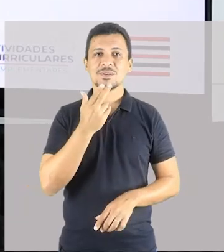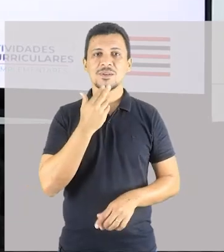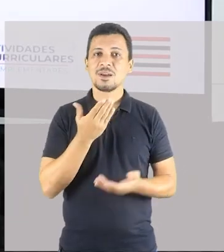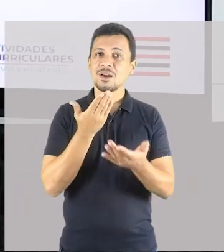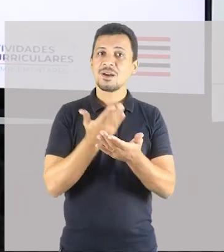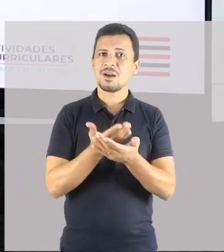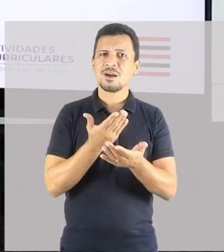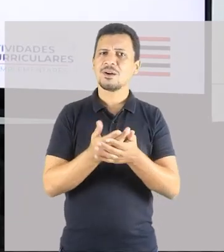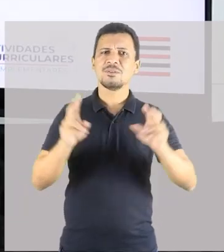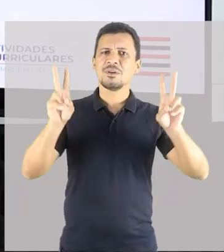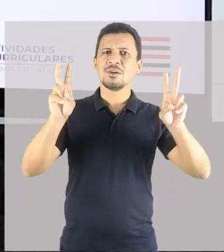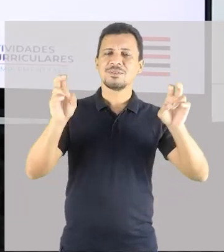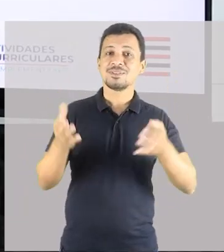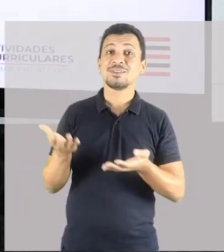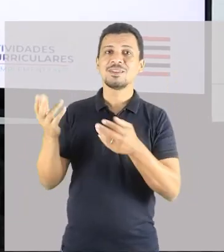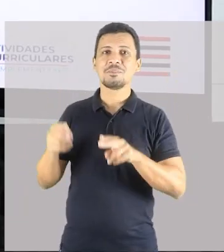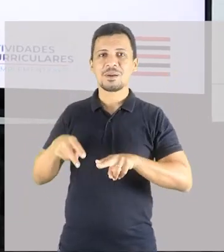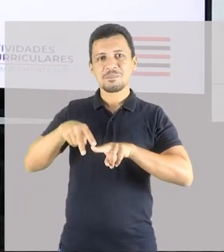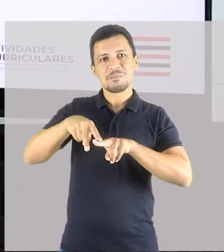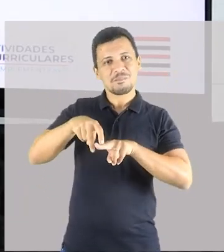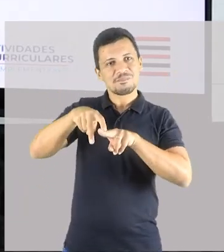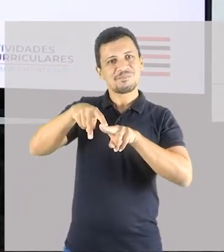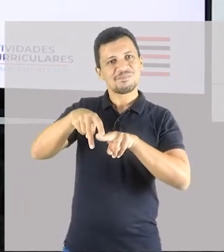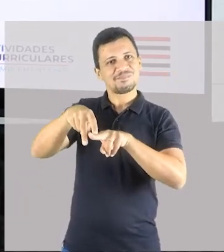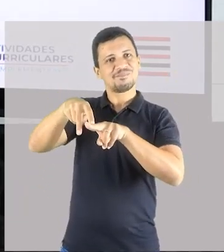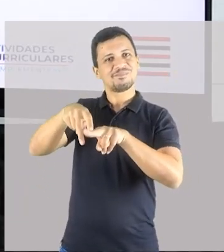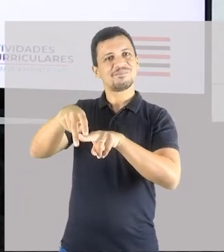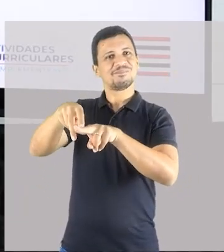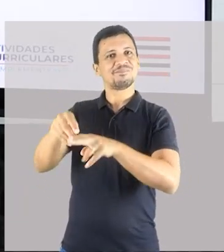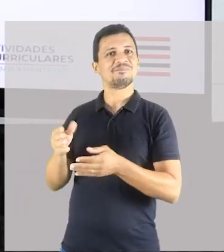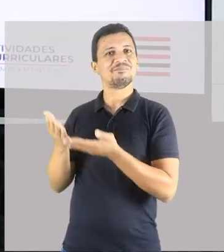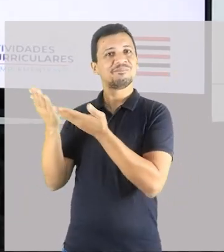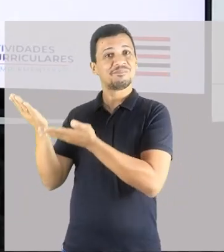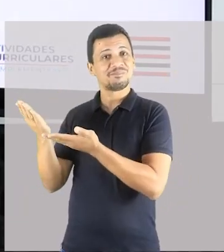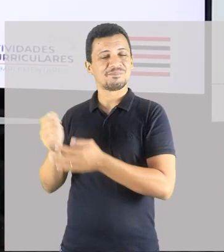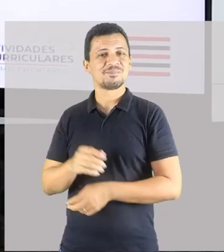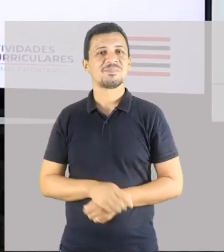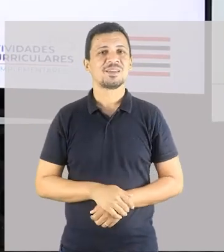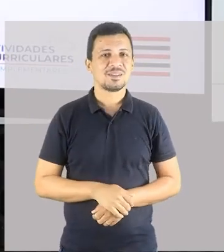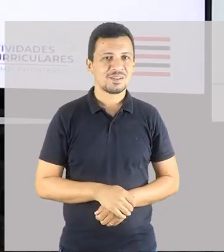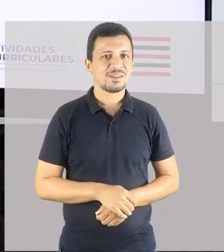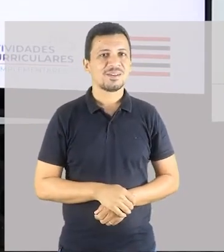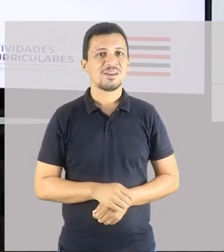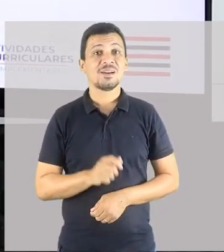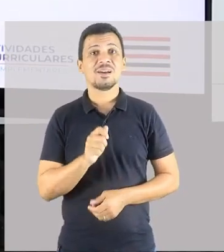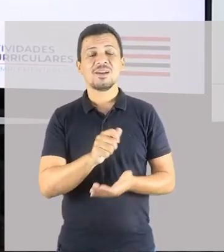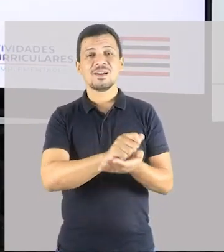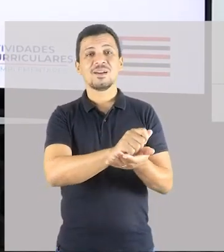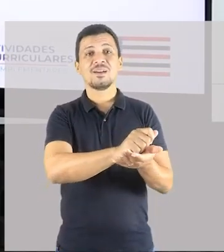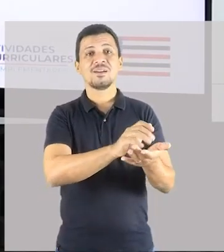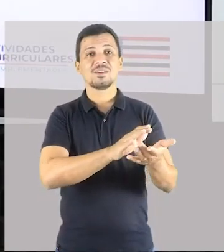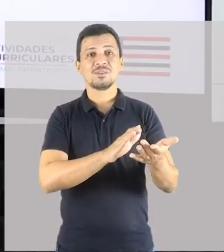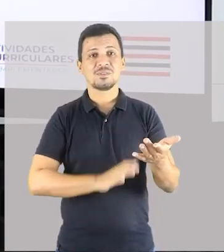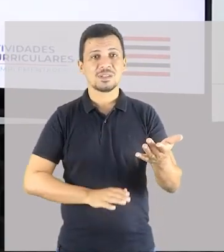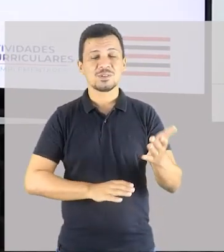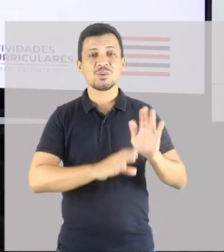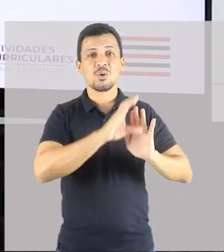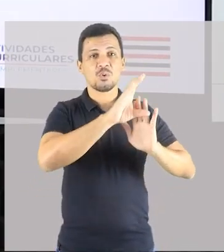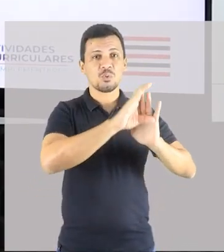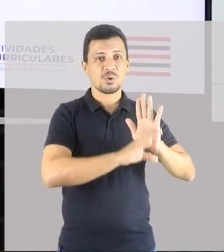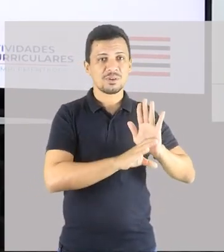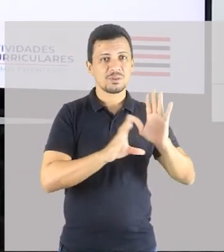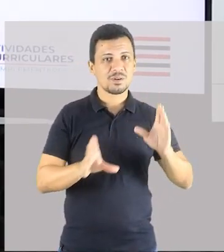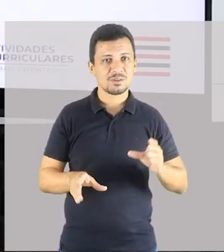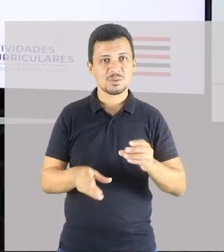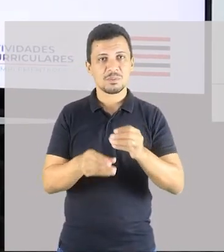falando sobre skate, beleza? Lembrando que isso é uma atividade, tá? Que faz parte das atividades